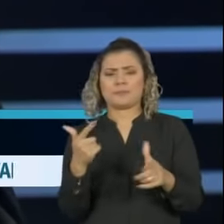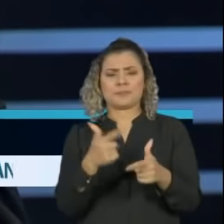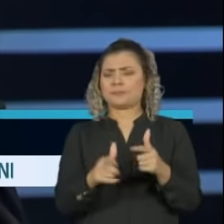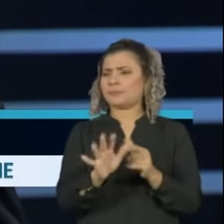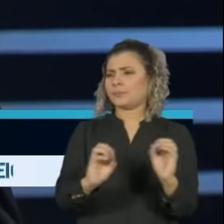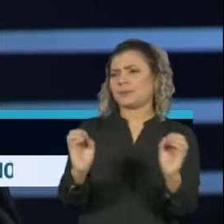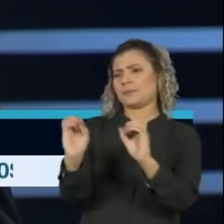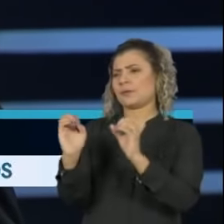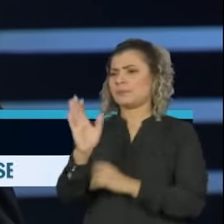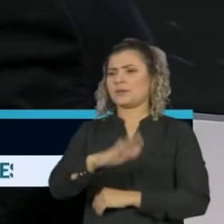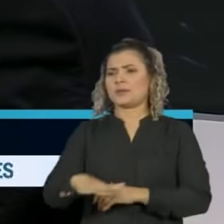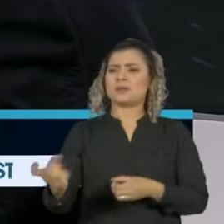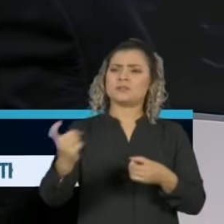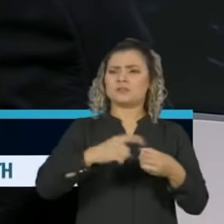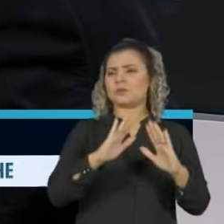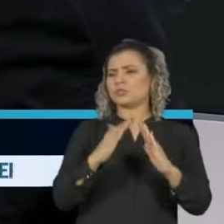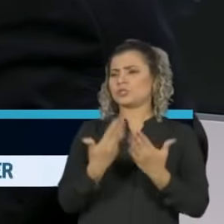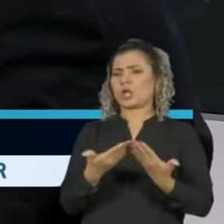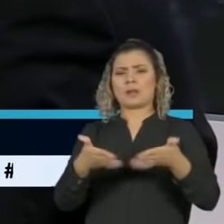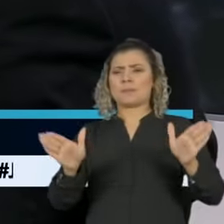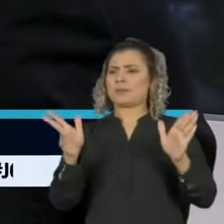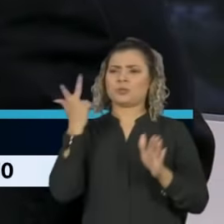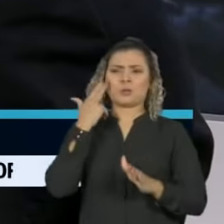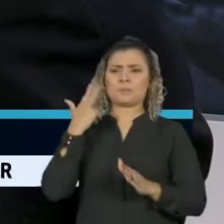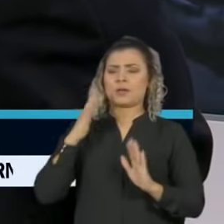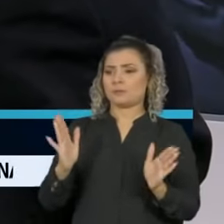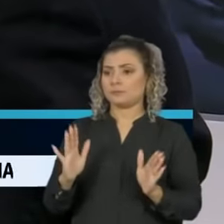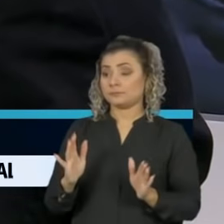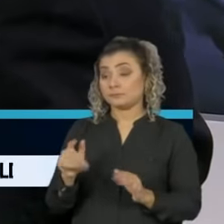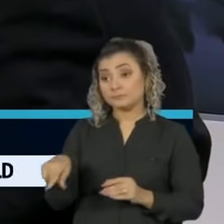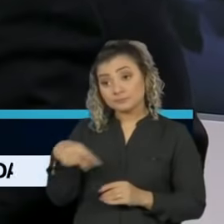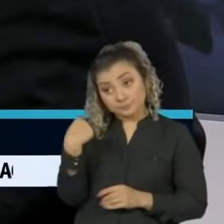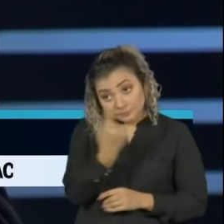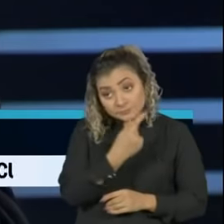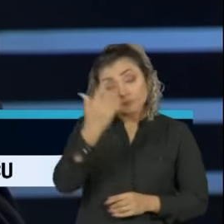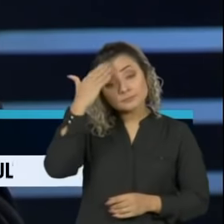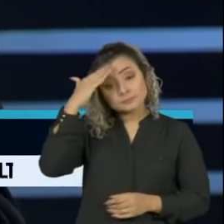fora botar as crianças de volta na escola. A gente tem que entender o seguinte,